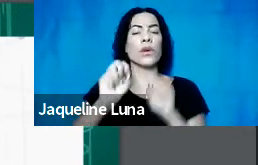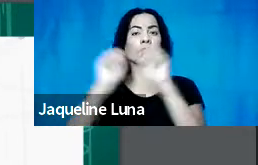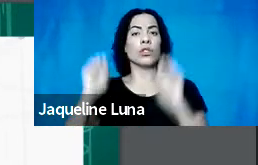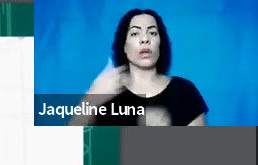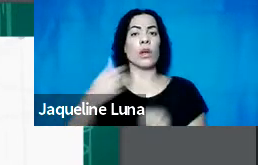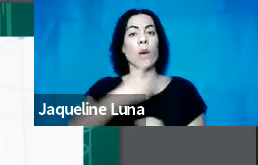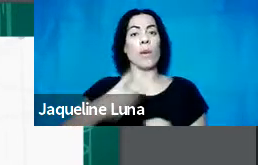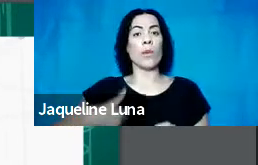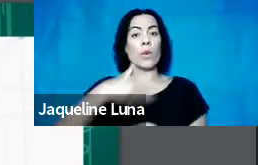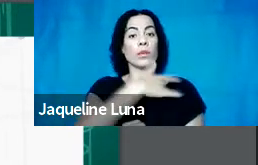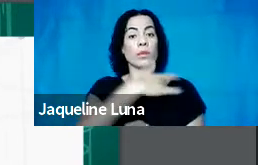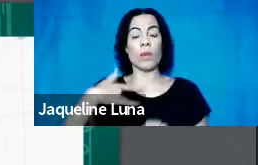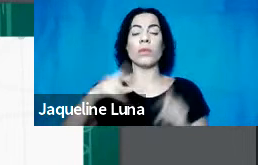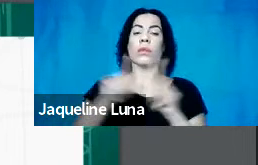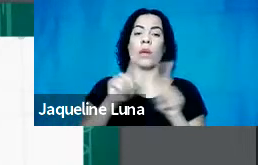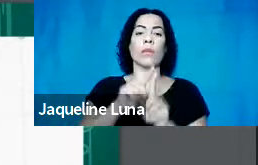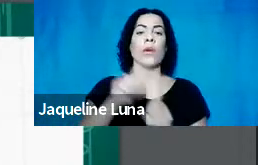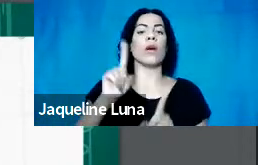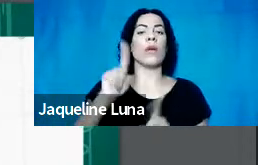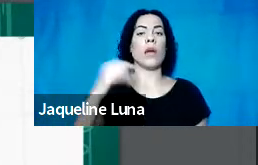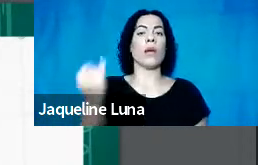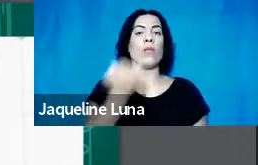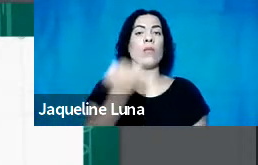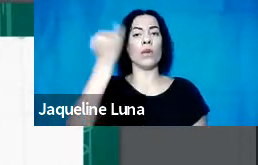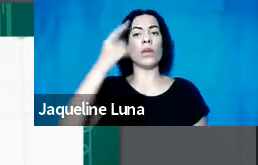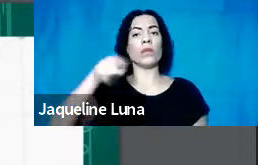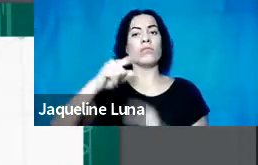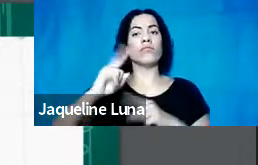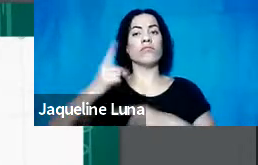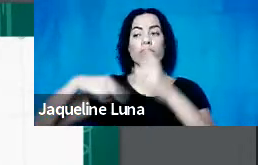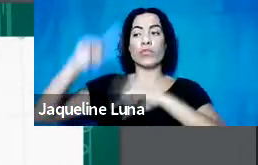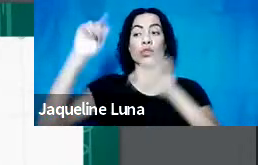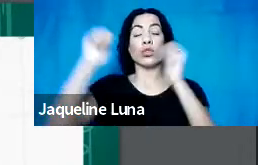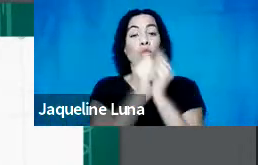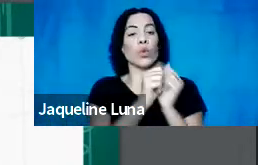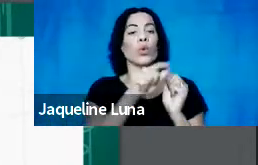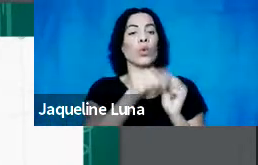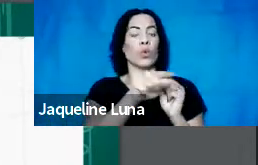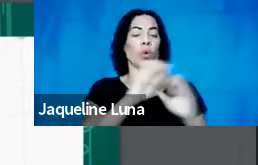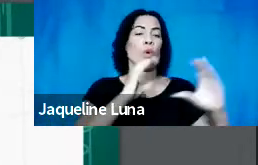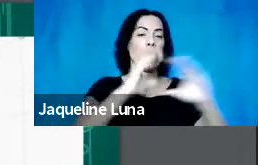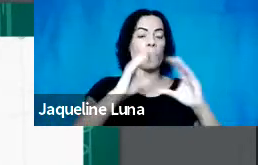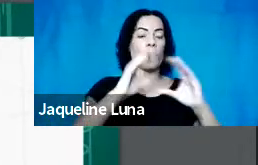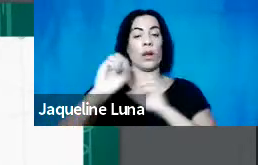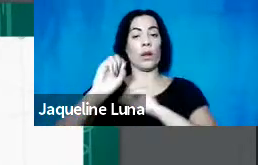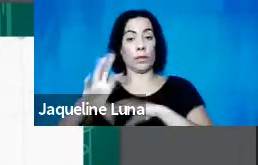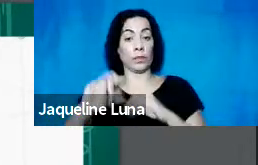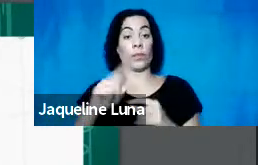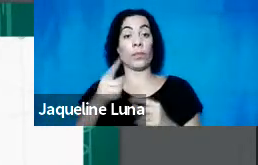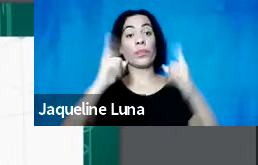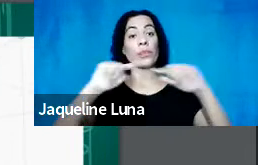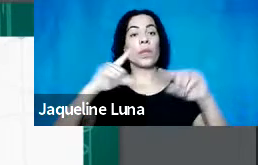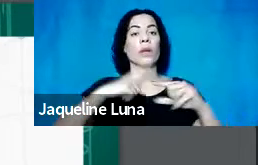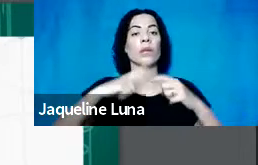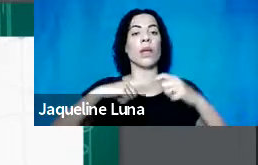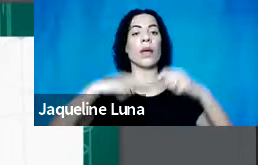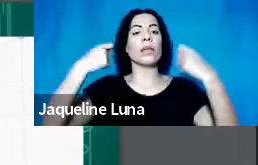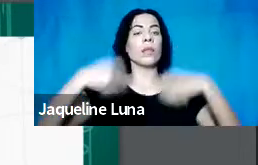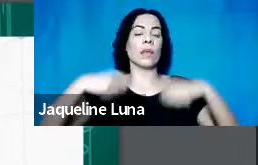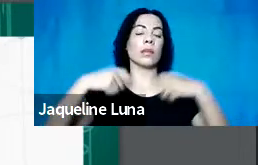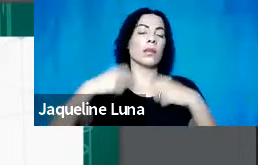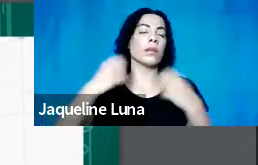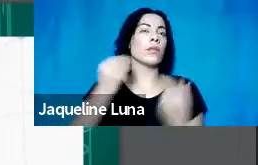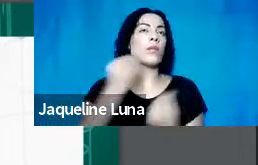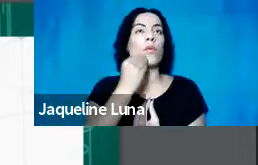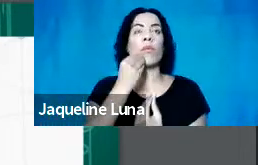né, ele foi fundamental para se potencializar junto com o de educação e comunicação. A gente tem essa necessidade de, obviamente,